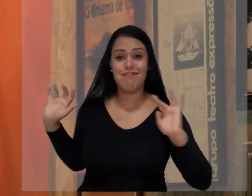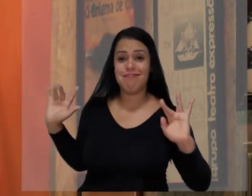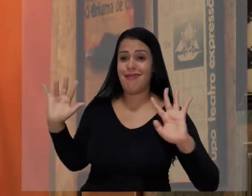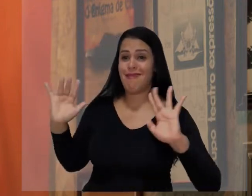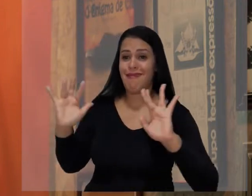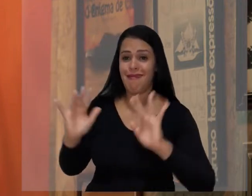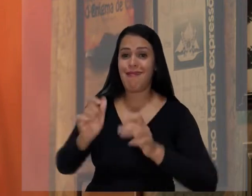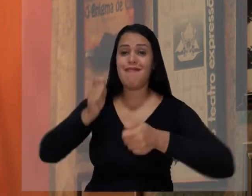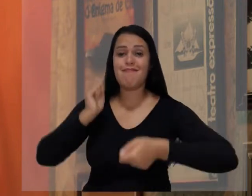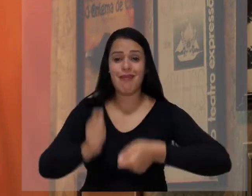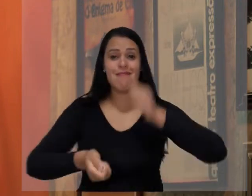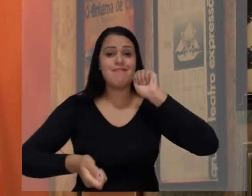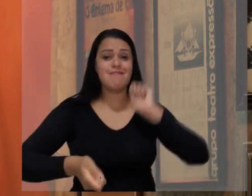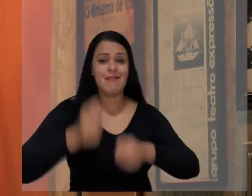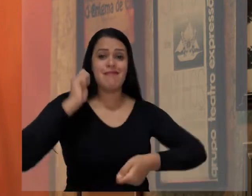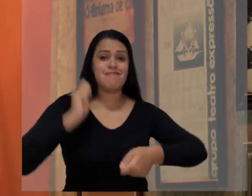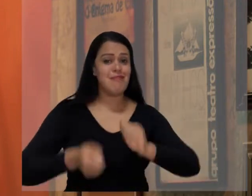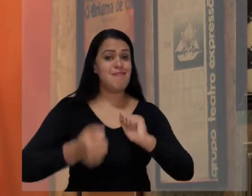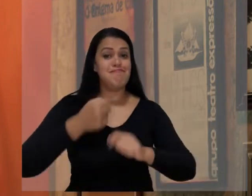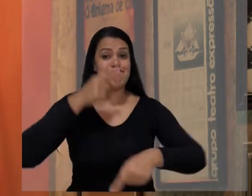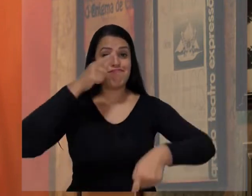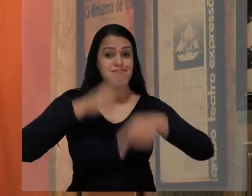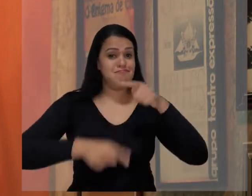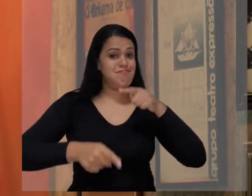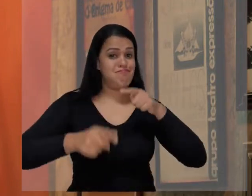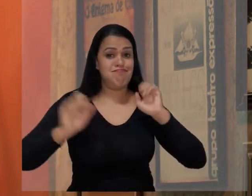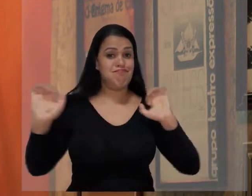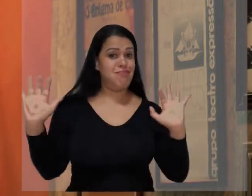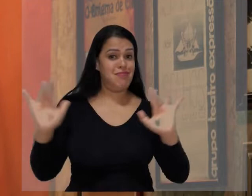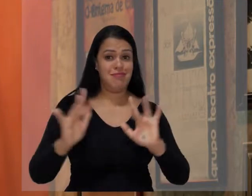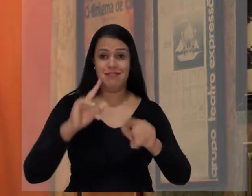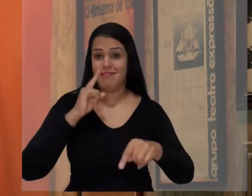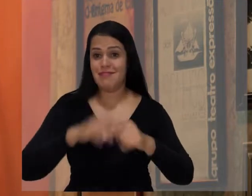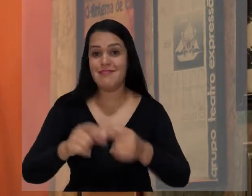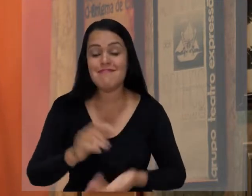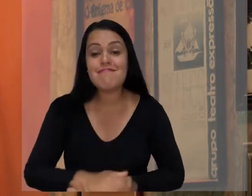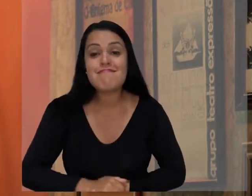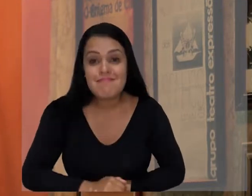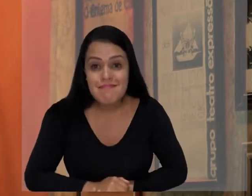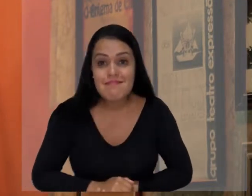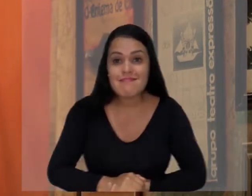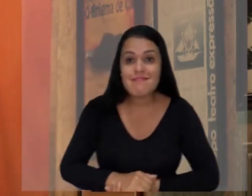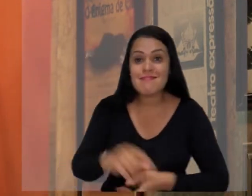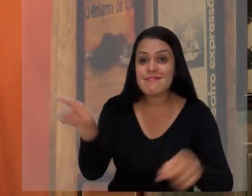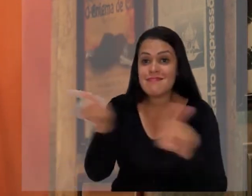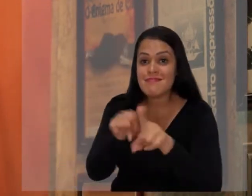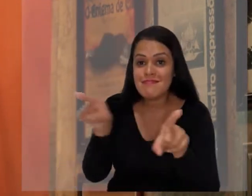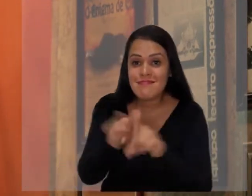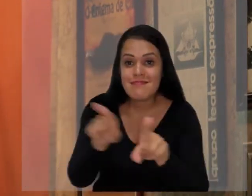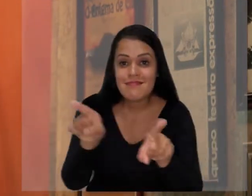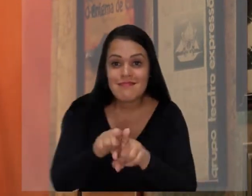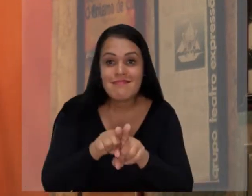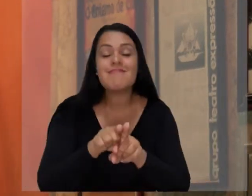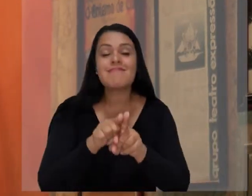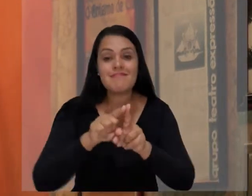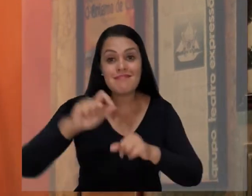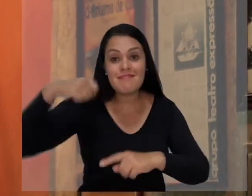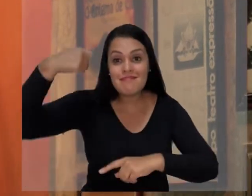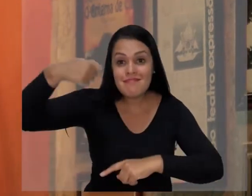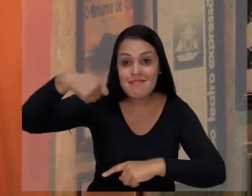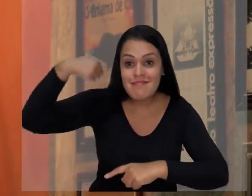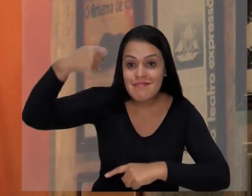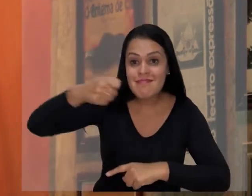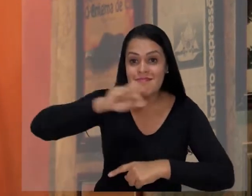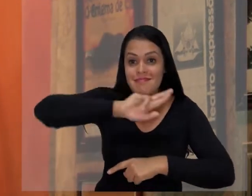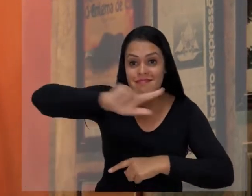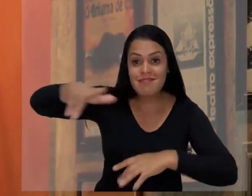assim, ir para o salão fazer aglomeração, não pode esse. E também para os artistas, como